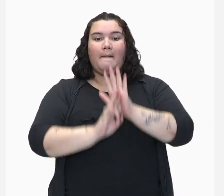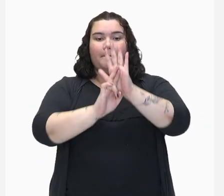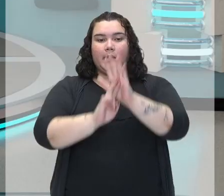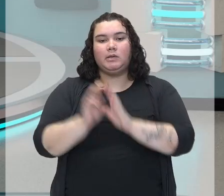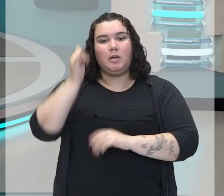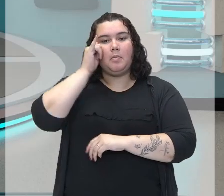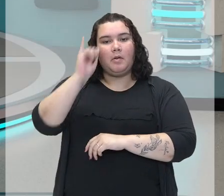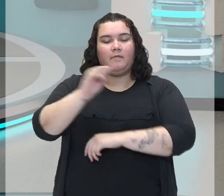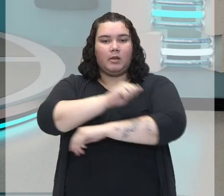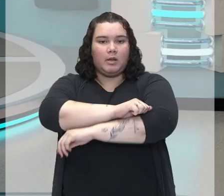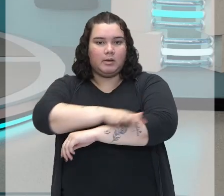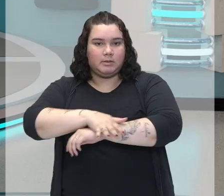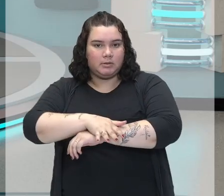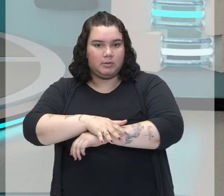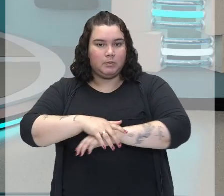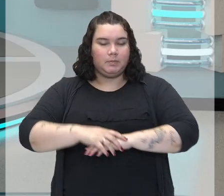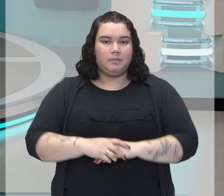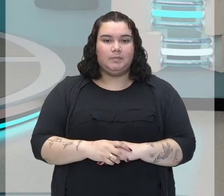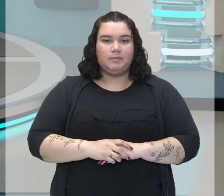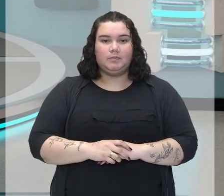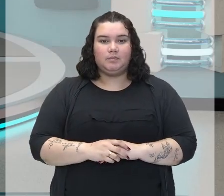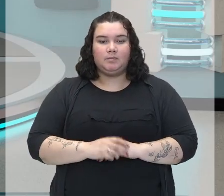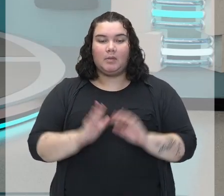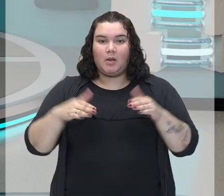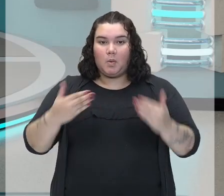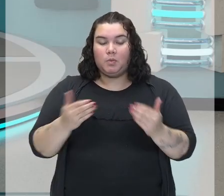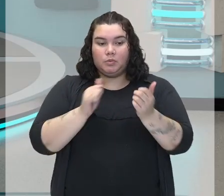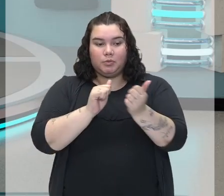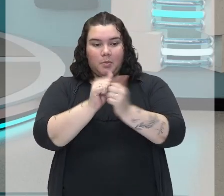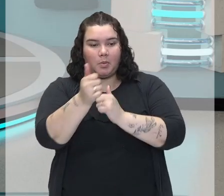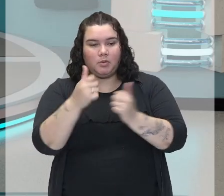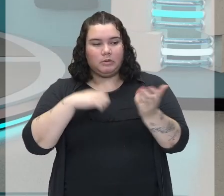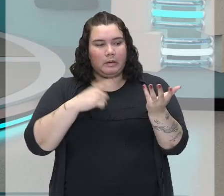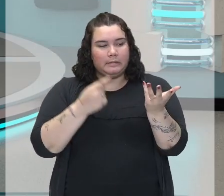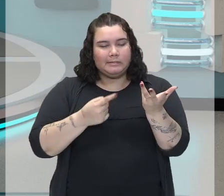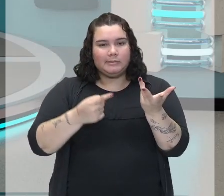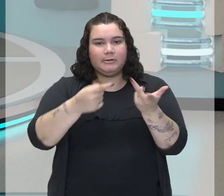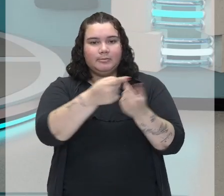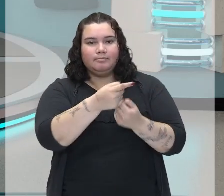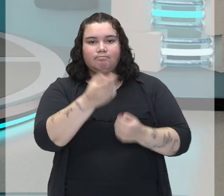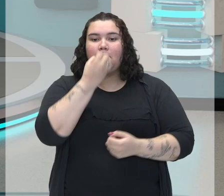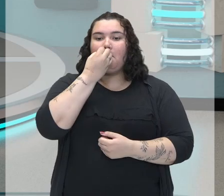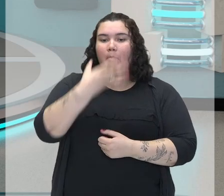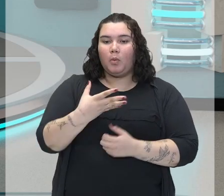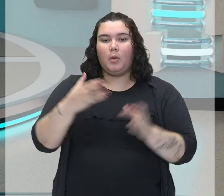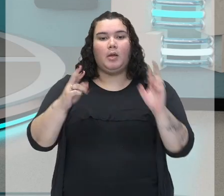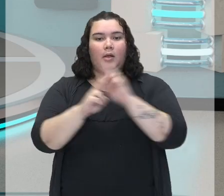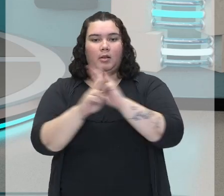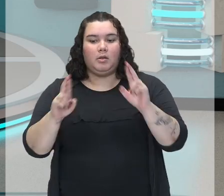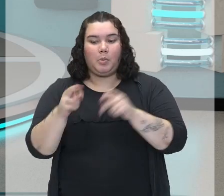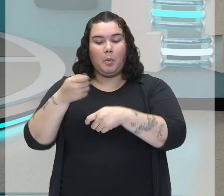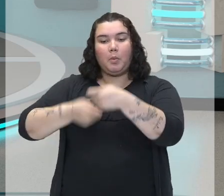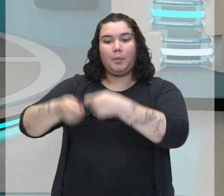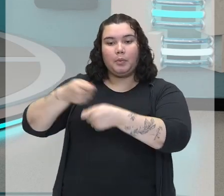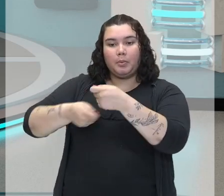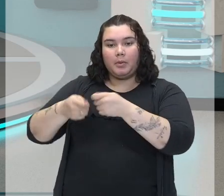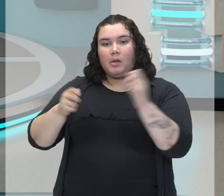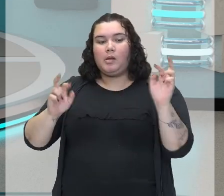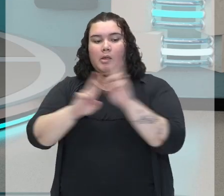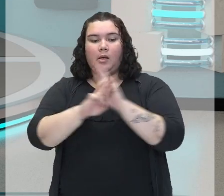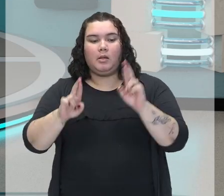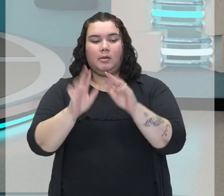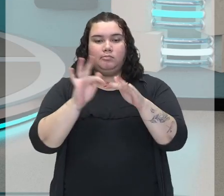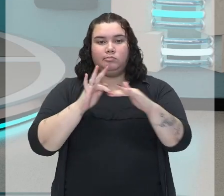social. Então, gente, o esporte ele tem muito a ver, sim, com esses fatores: economia,